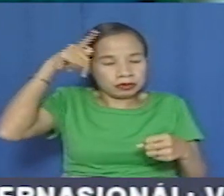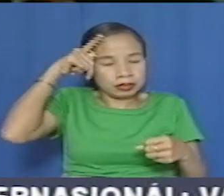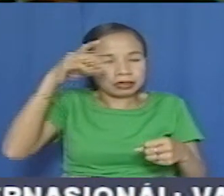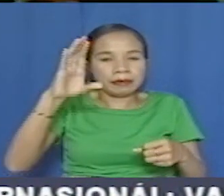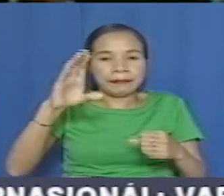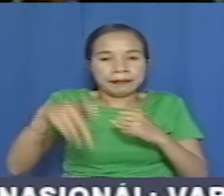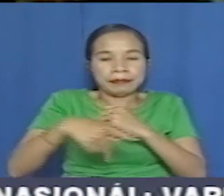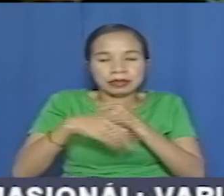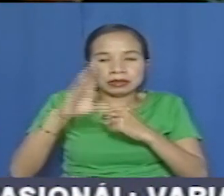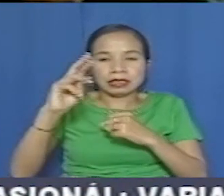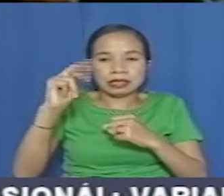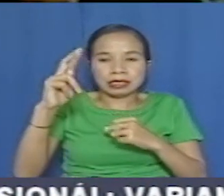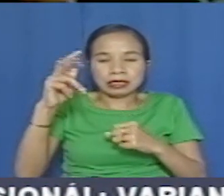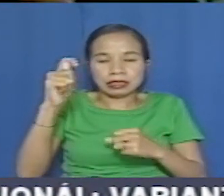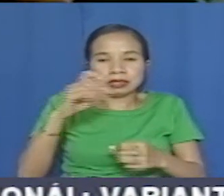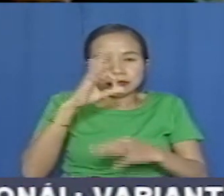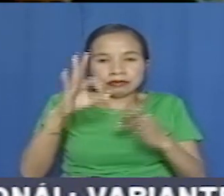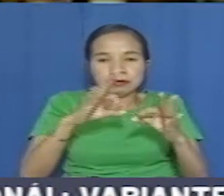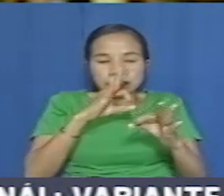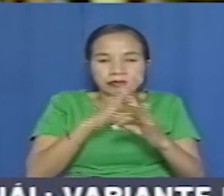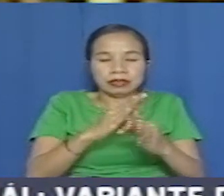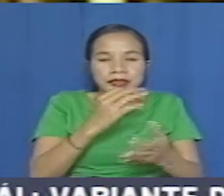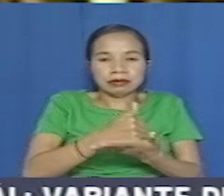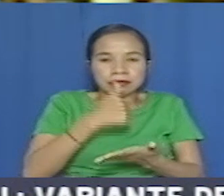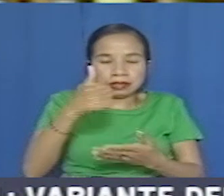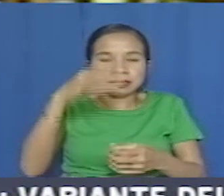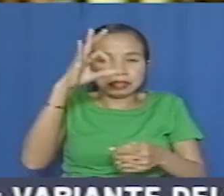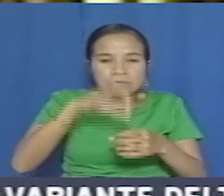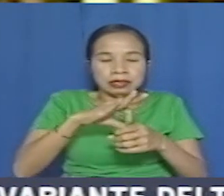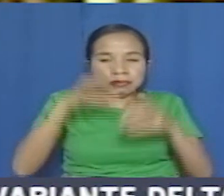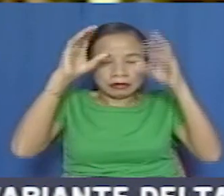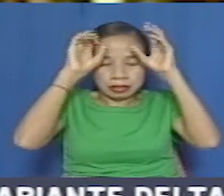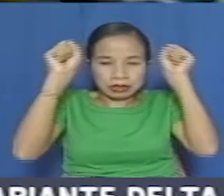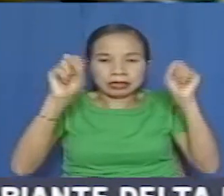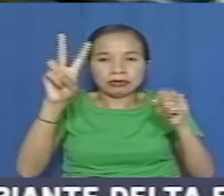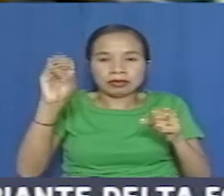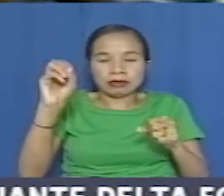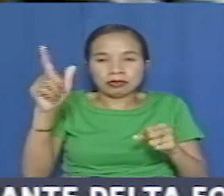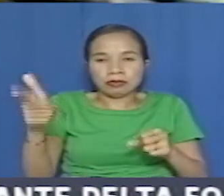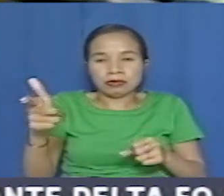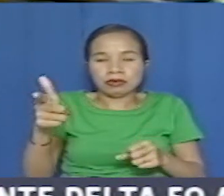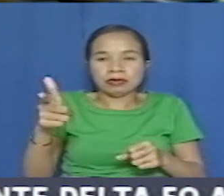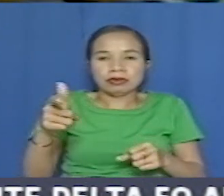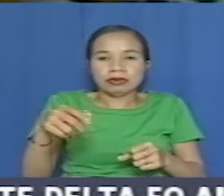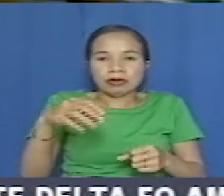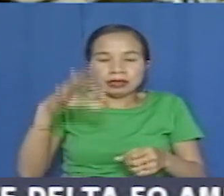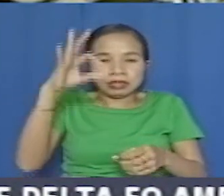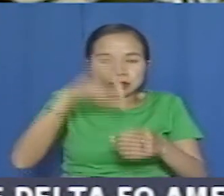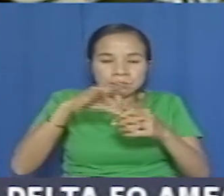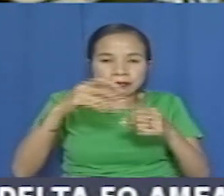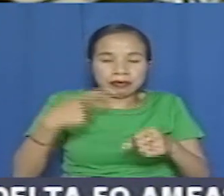calculo neve Partido CNRT ia garante semanan y eleição presidencial 2022 no eleição parlamentar